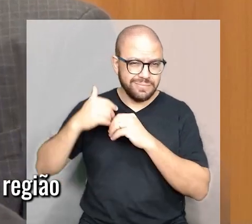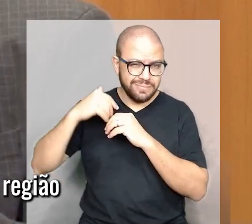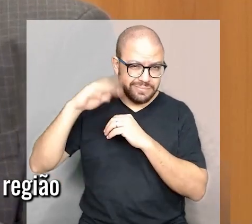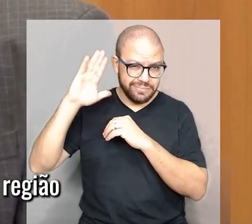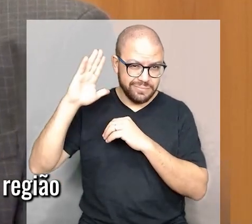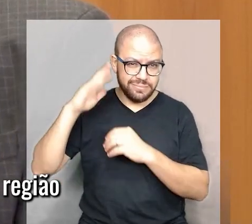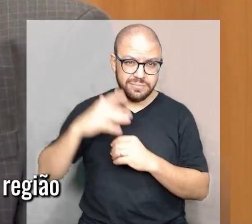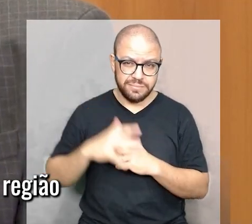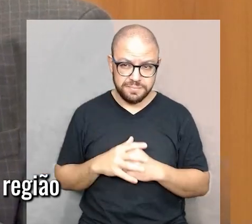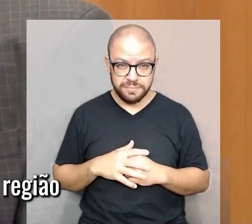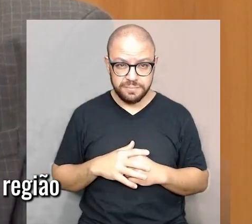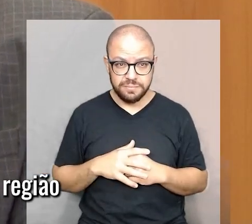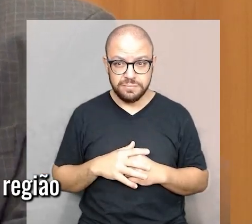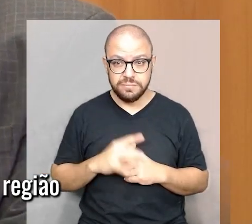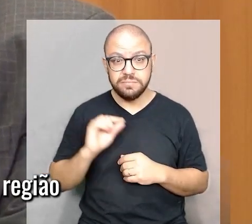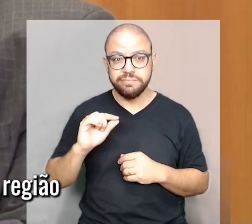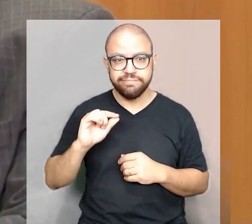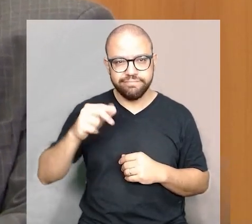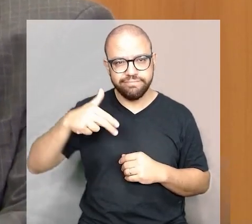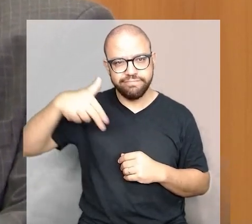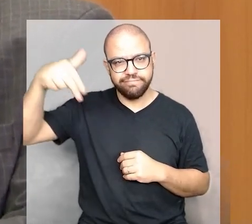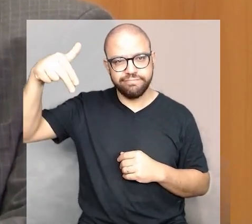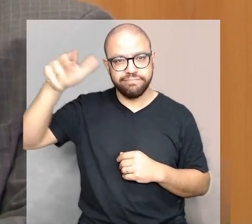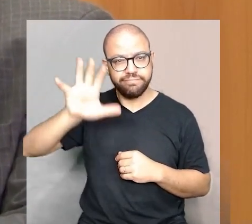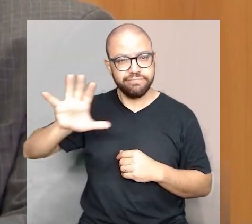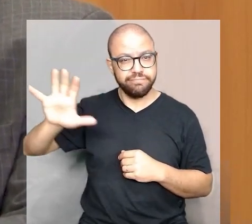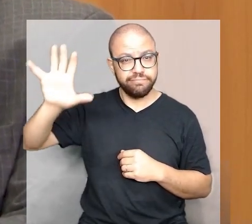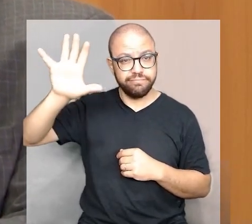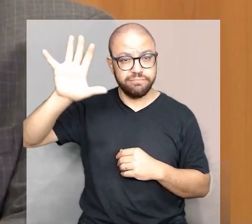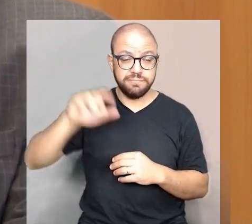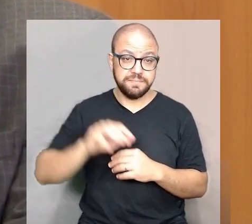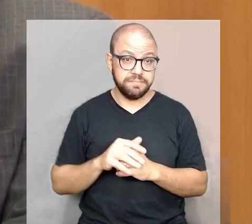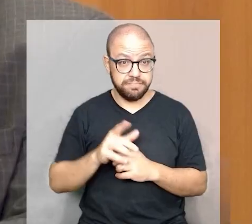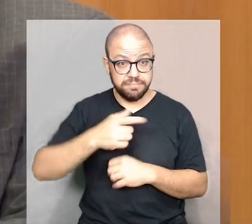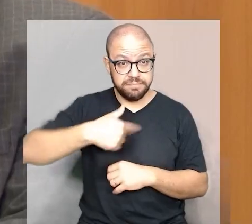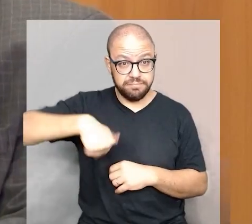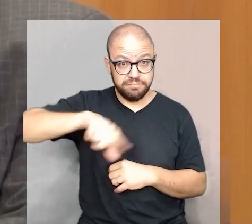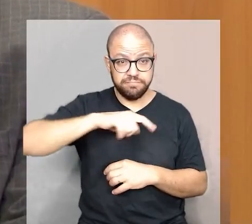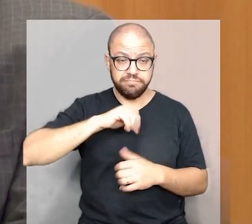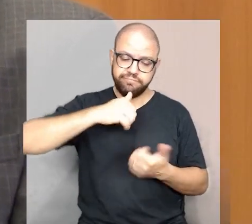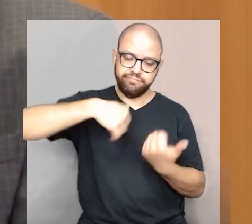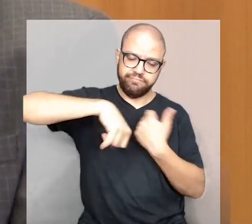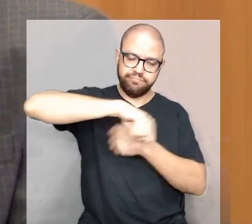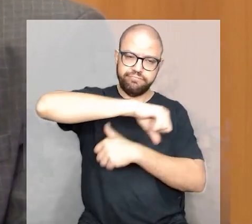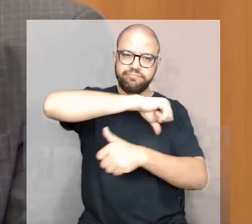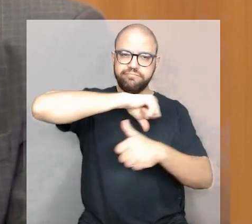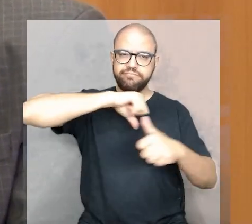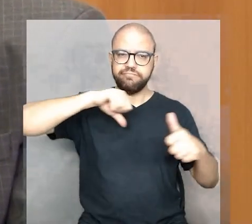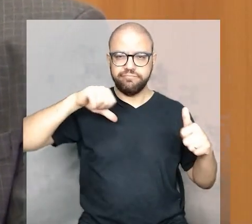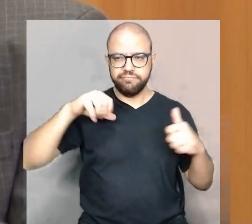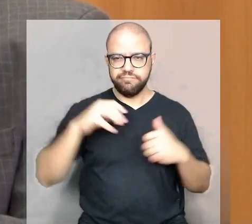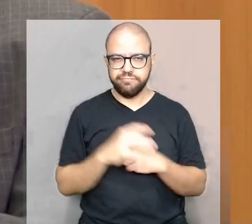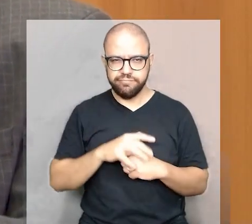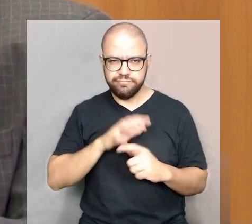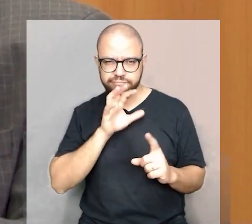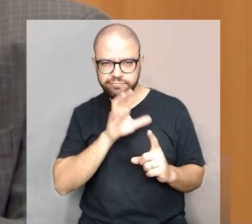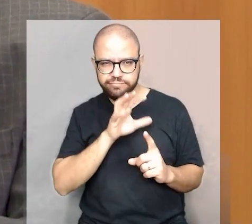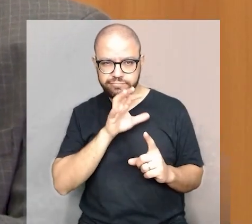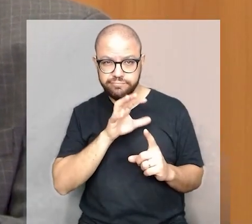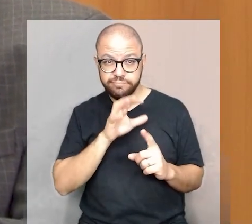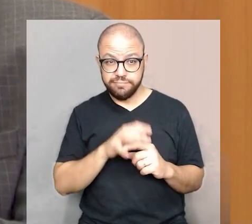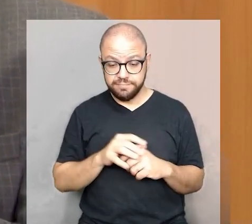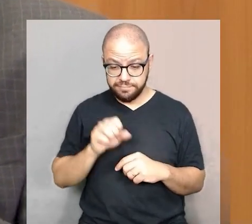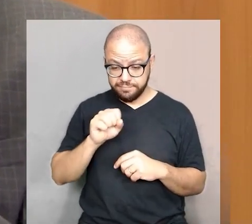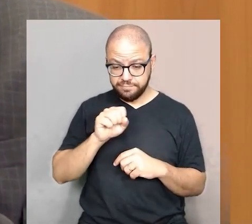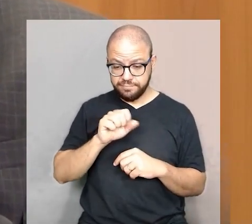que a de 2022. Mas a região que mais foi afetada nessa questão do assédio foi o Nordeste. Então, nós tivemos